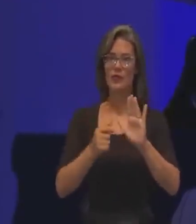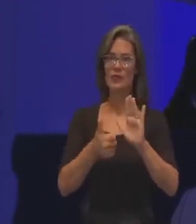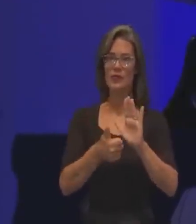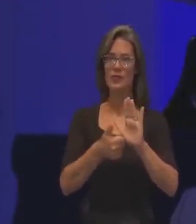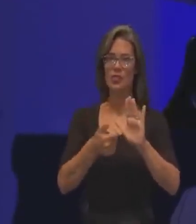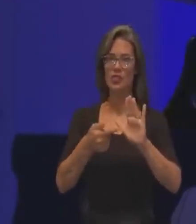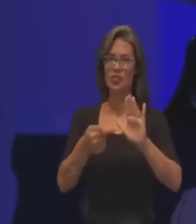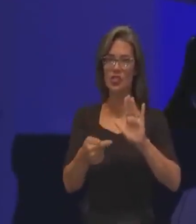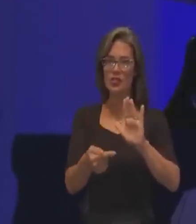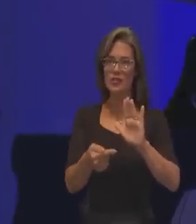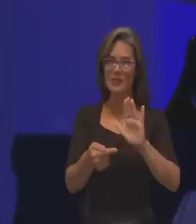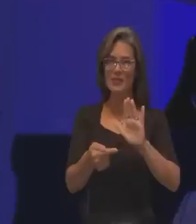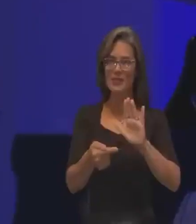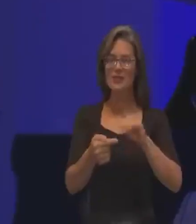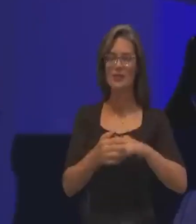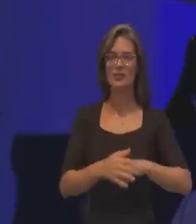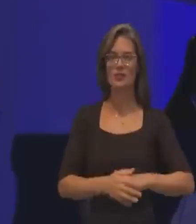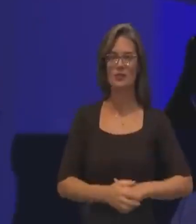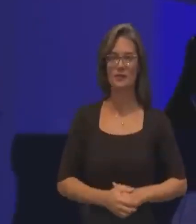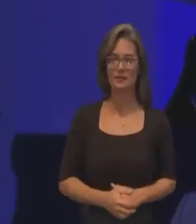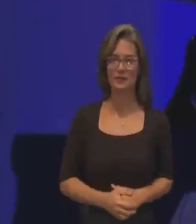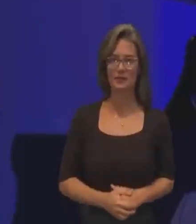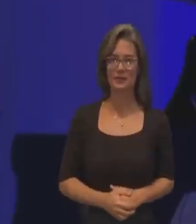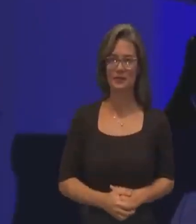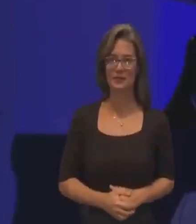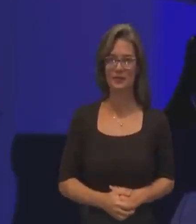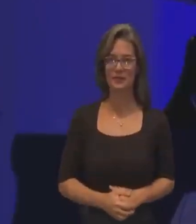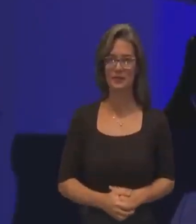até o verso 17.